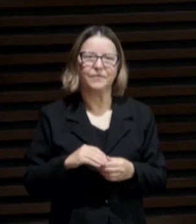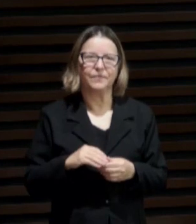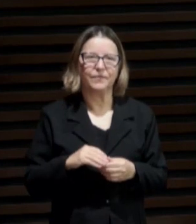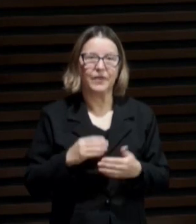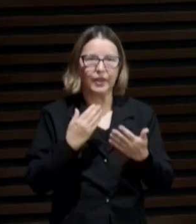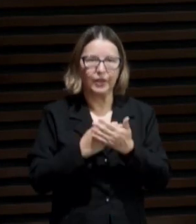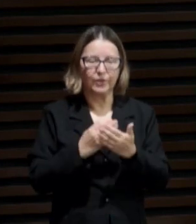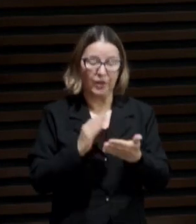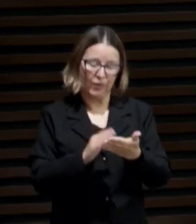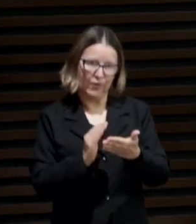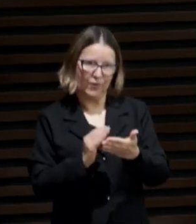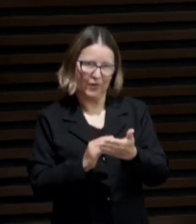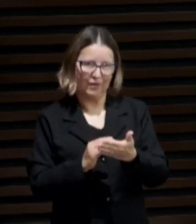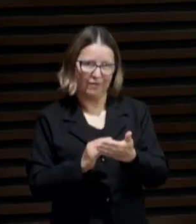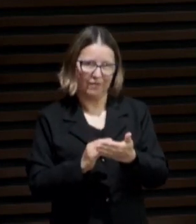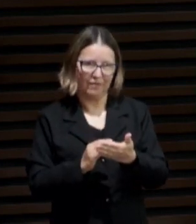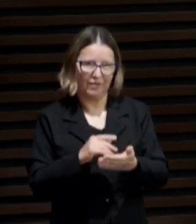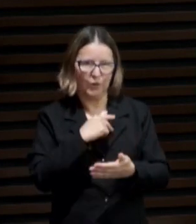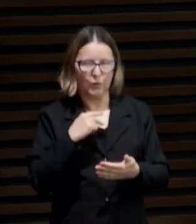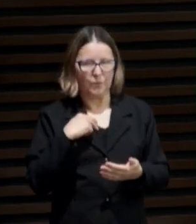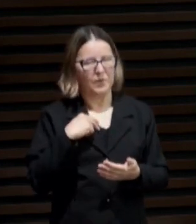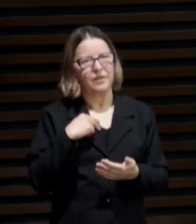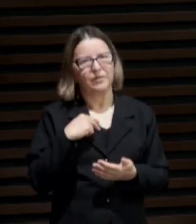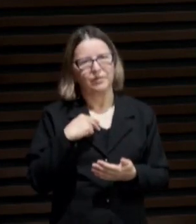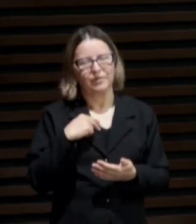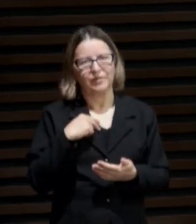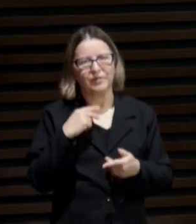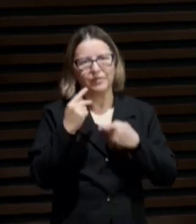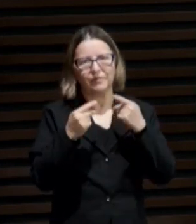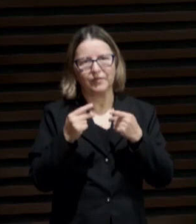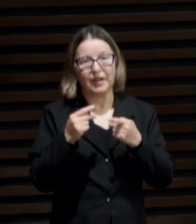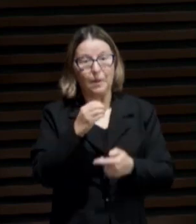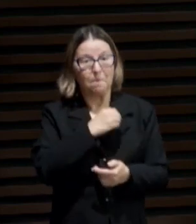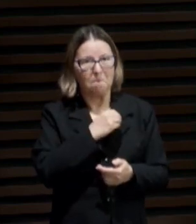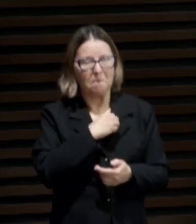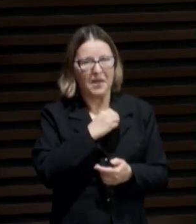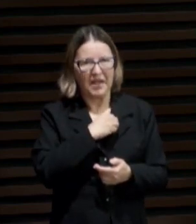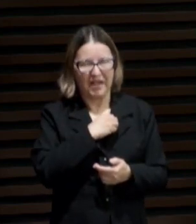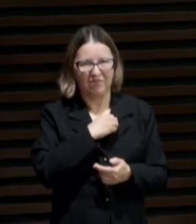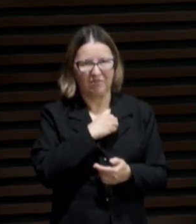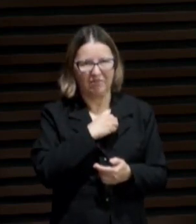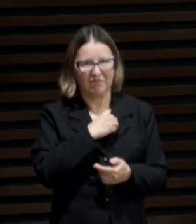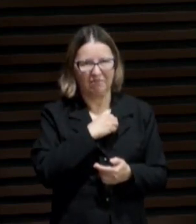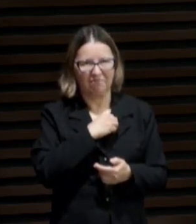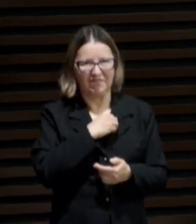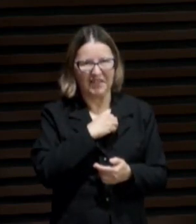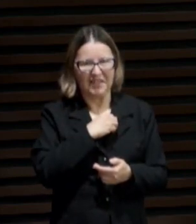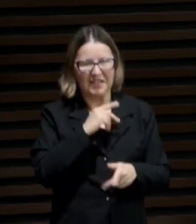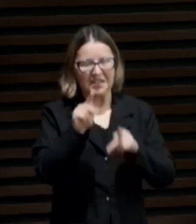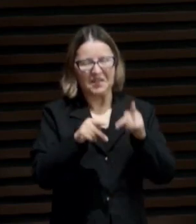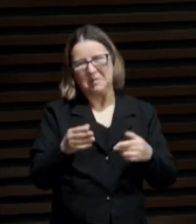livro do pastor Jerry Britz, Pecados Intocáveis, ou Pecados